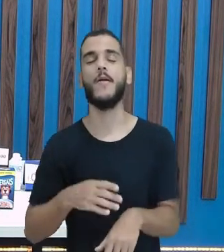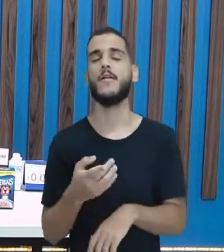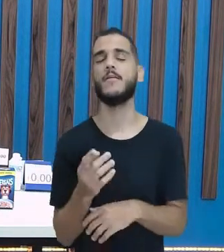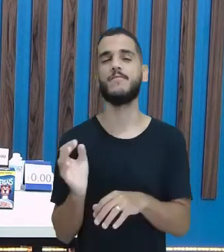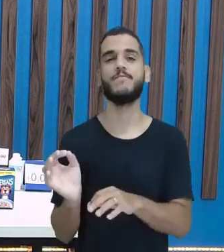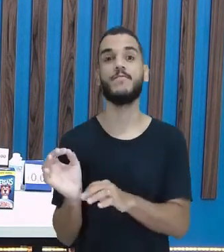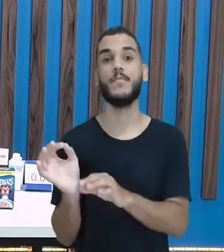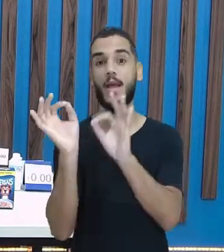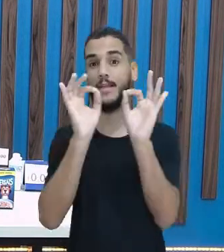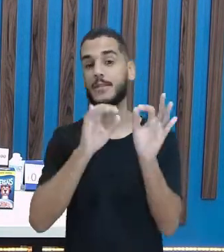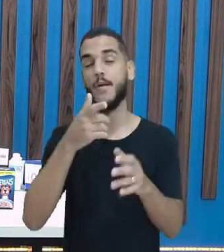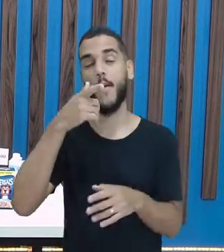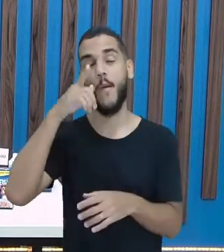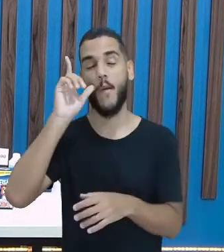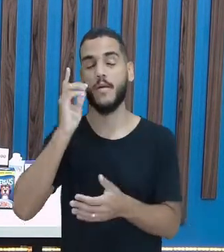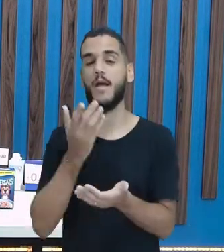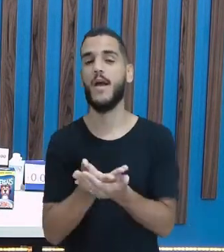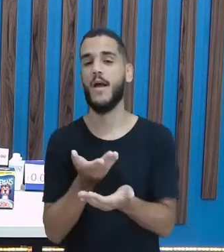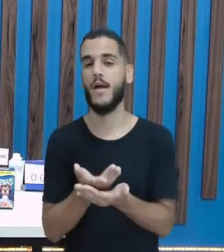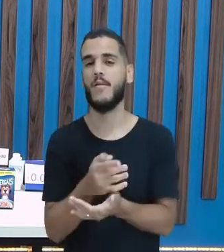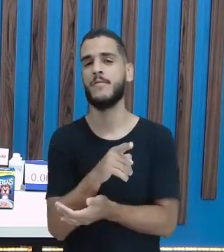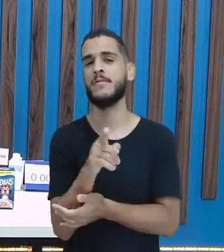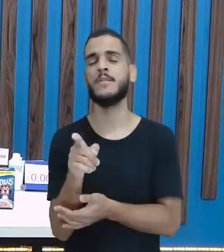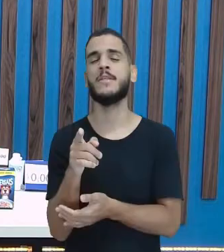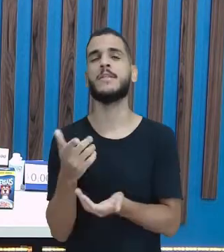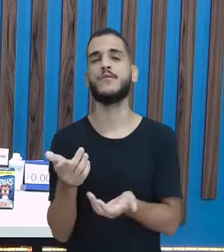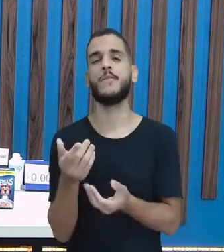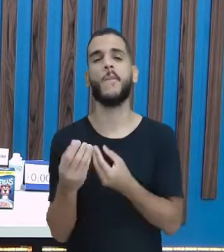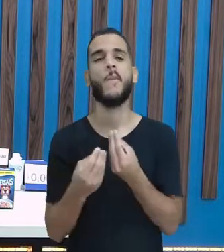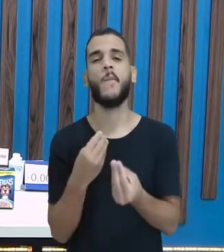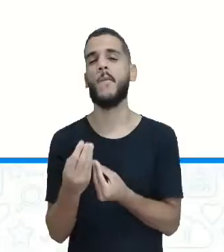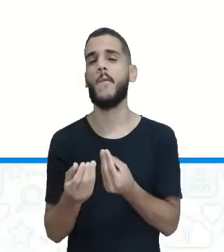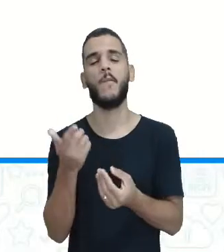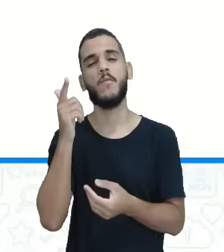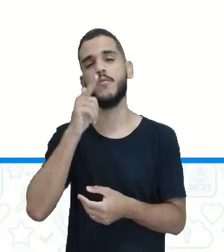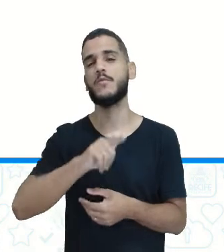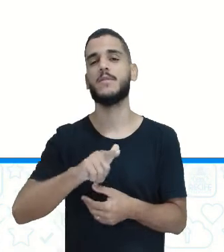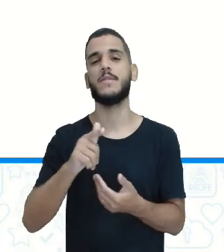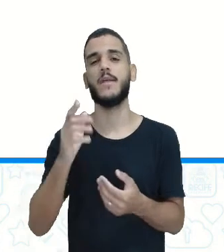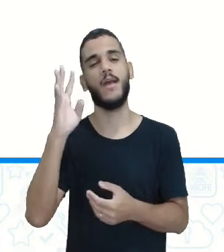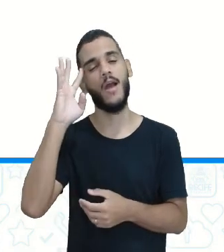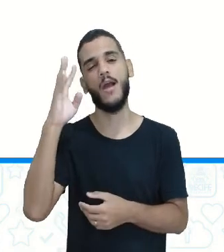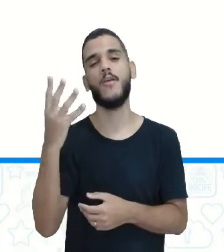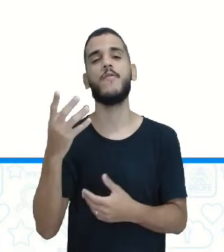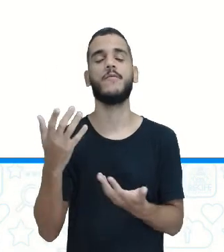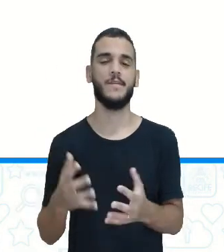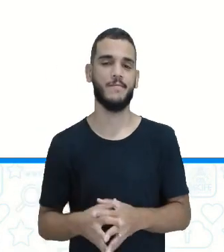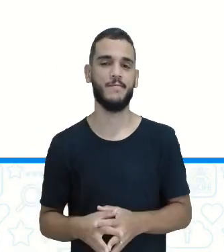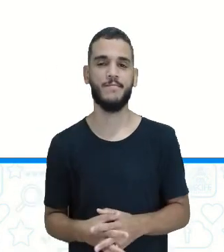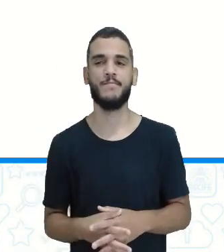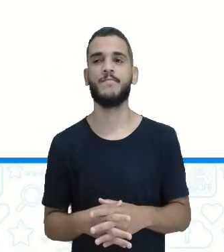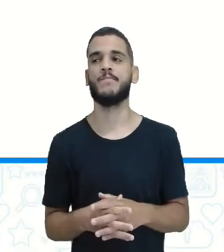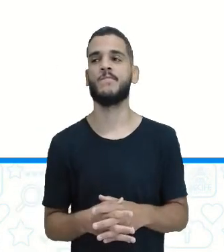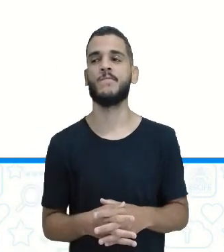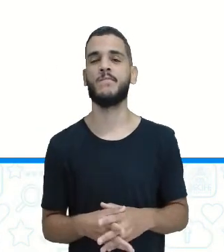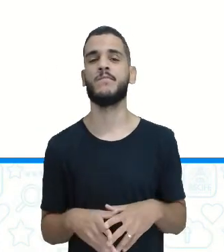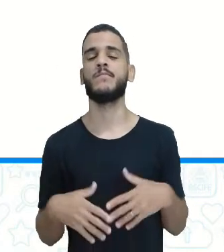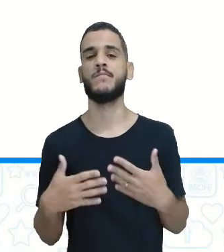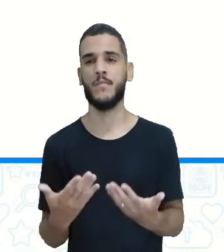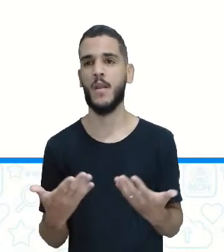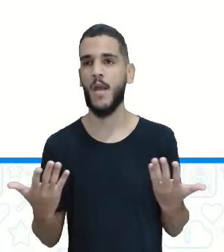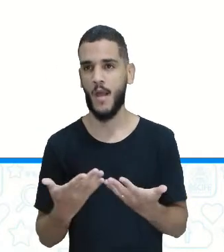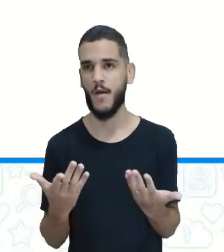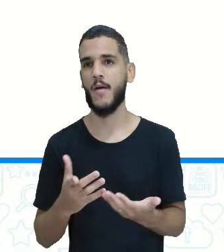assistiu a aula de ontem, como foi que vocês resolveram esse probleminha aí? Vamos trazer